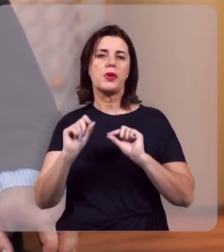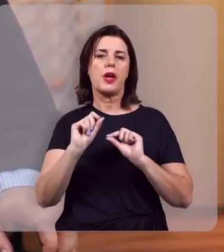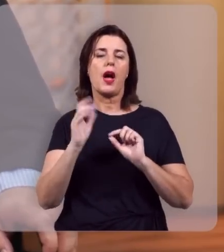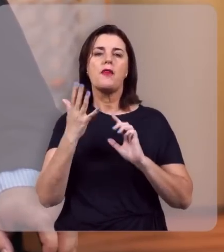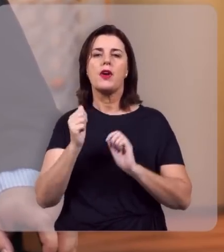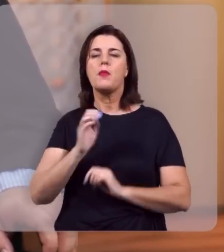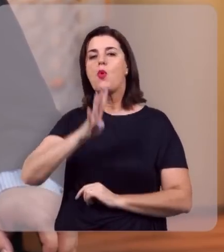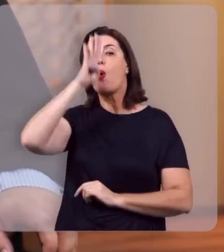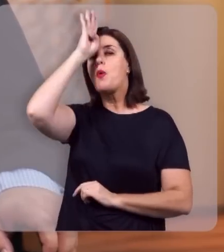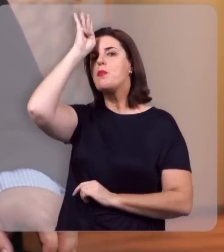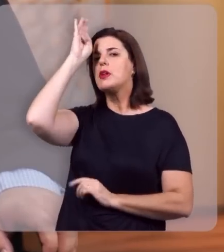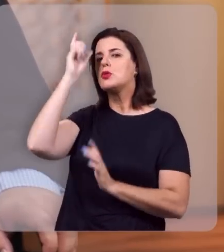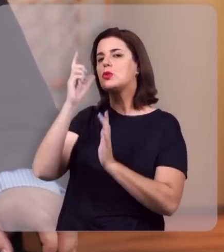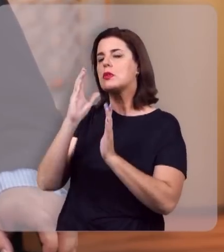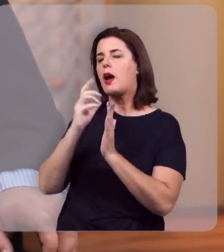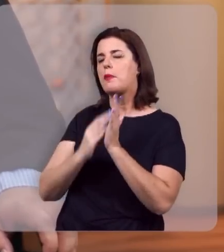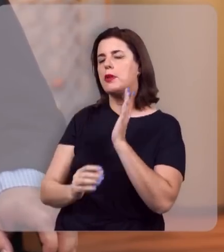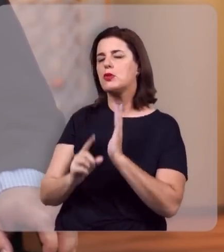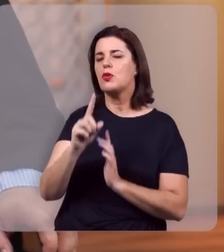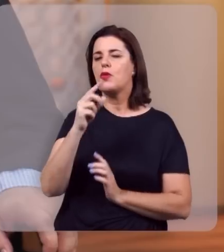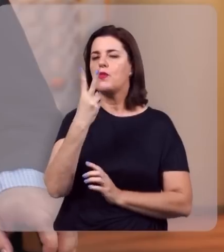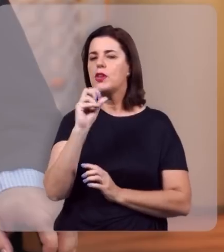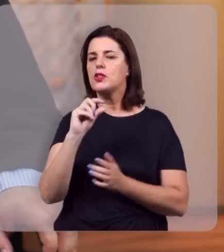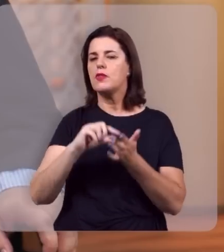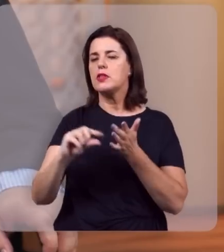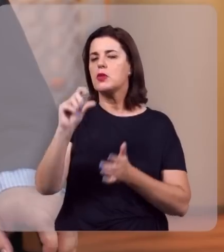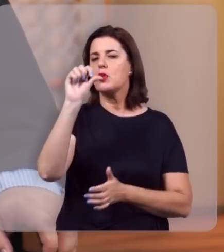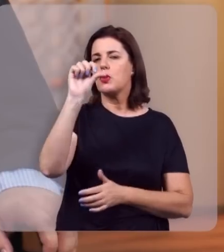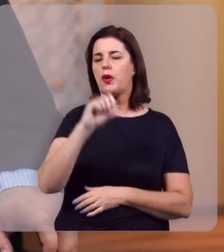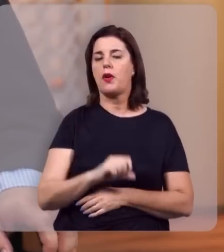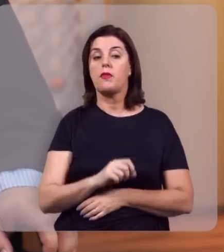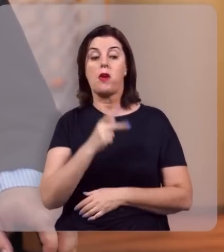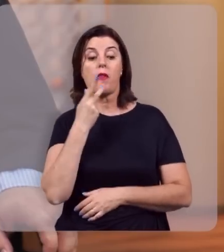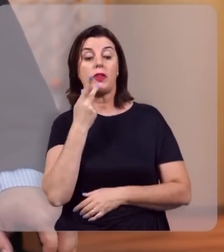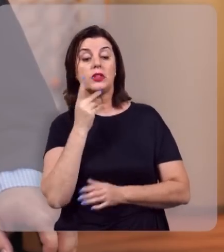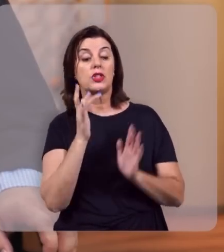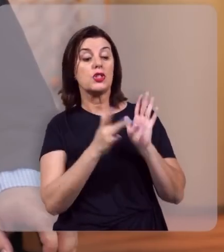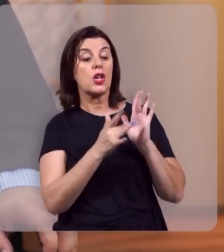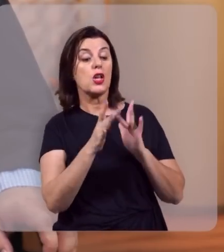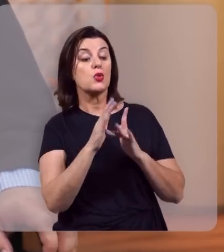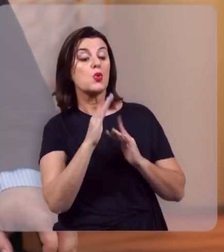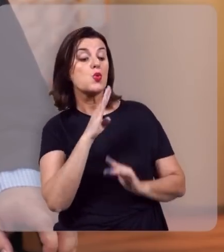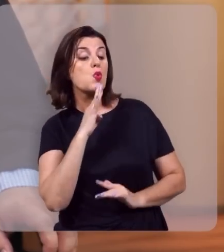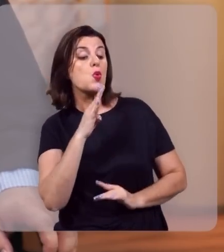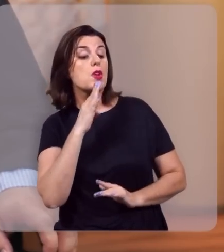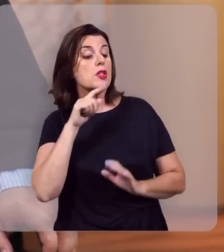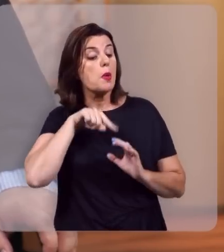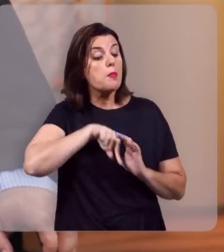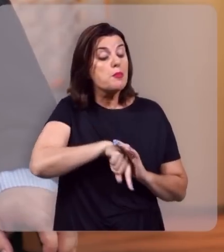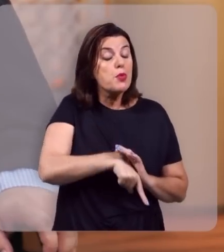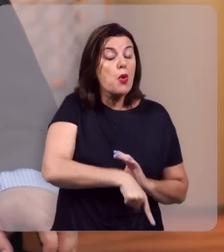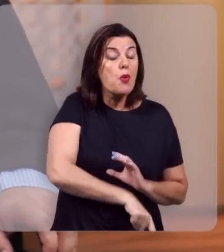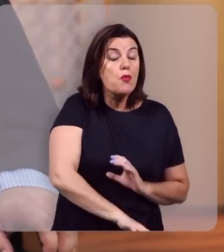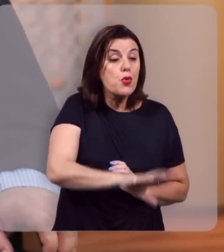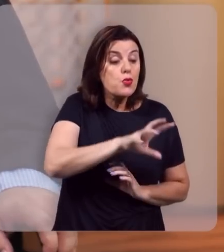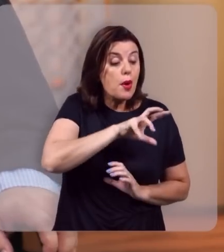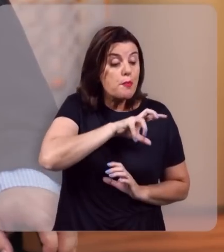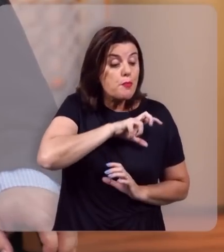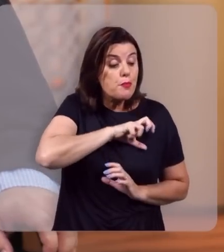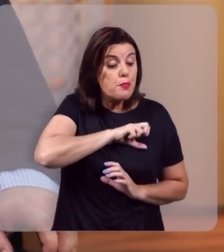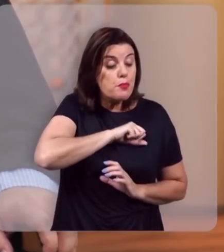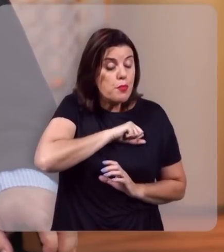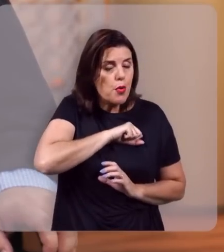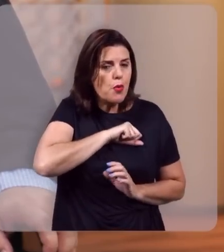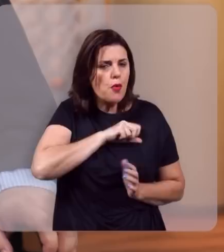vamos para Romanos 8,29 e podemos dizer: porquanto aos que de antemão conheceu intimamente, ou seja, amou